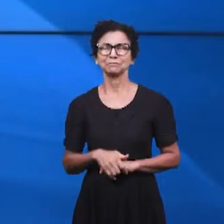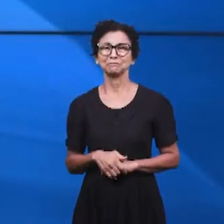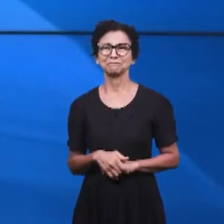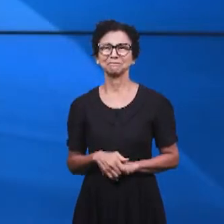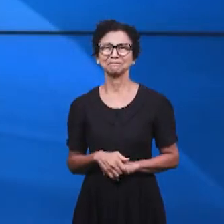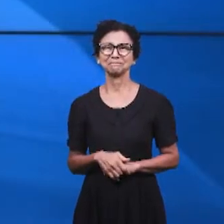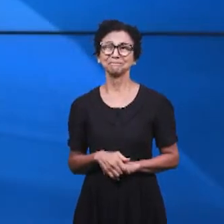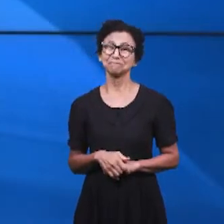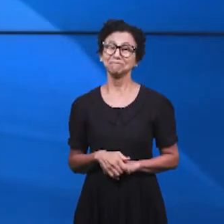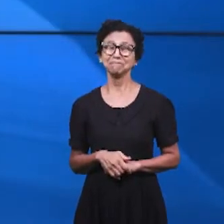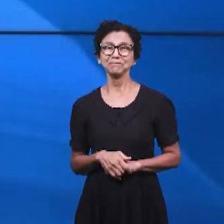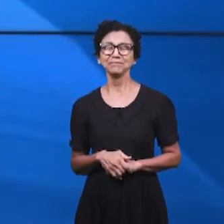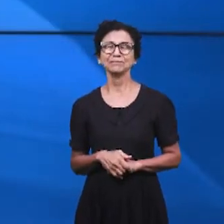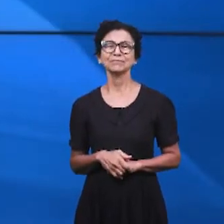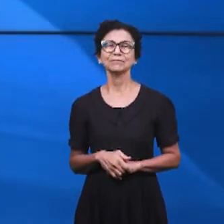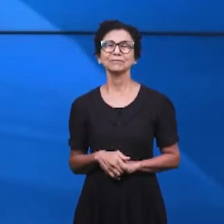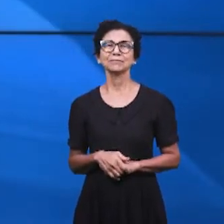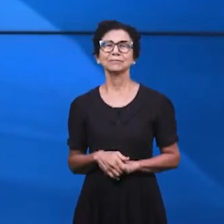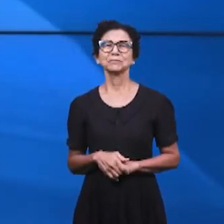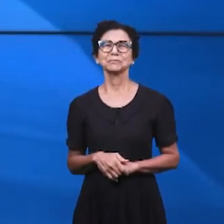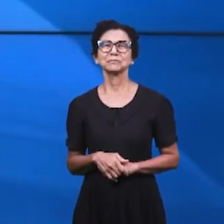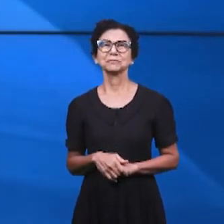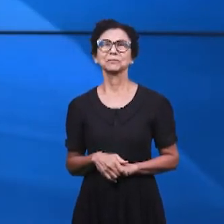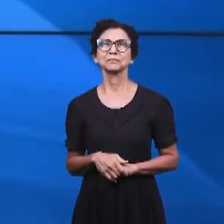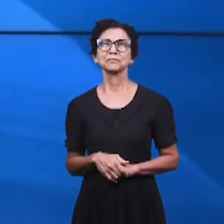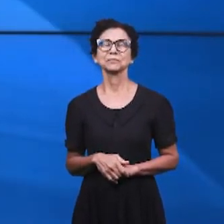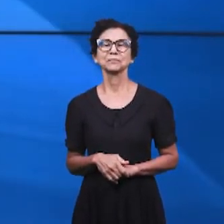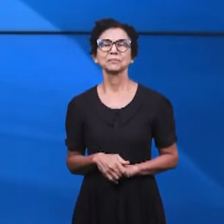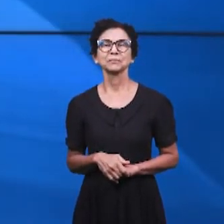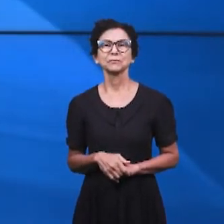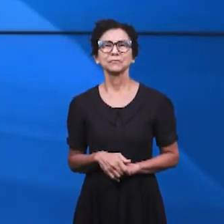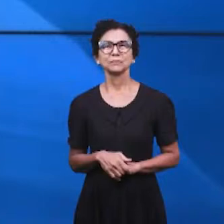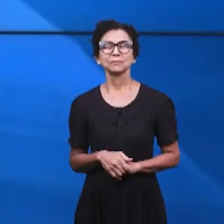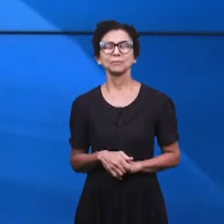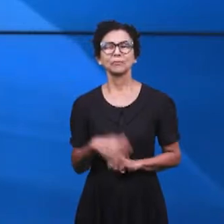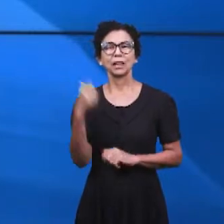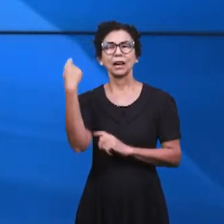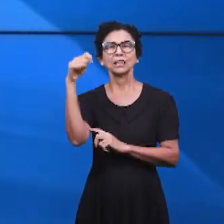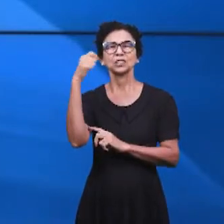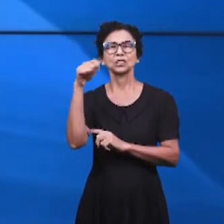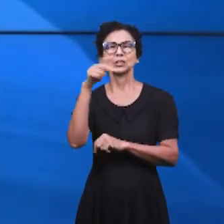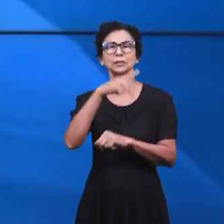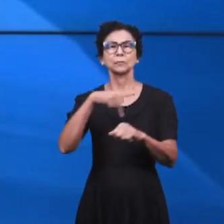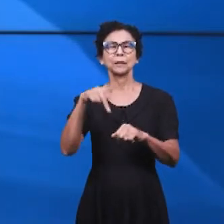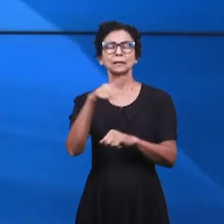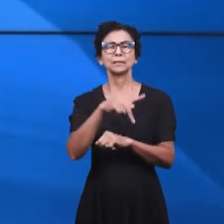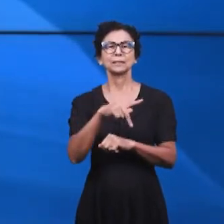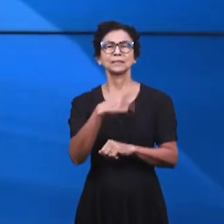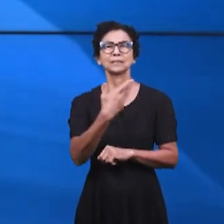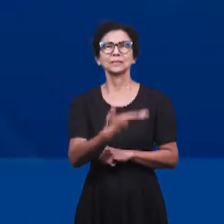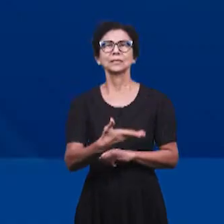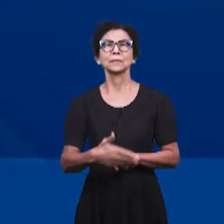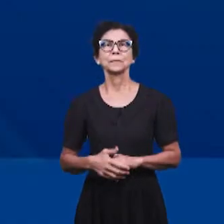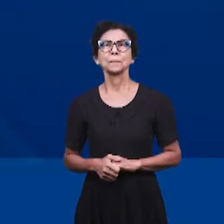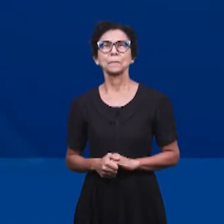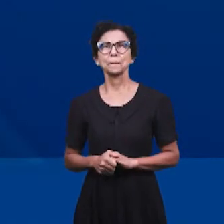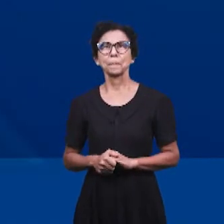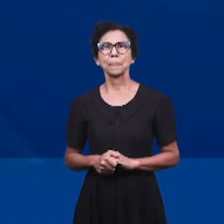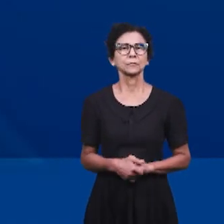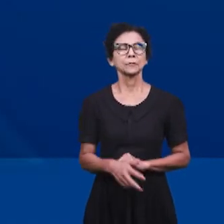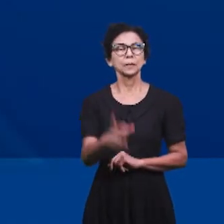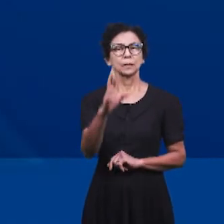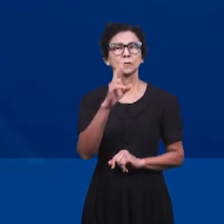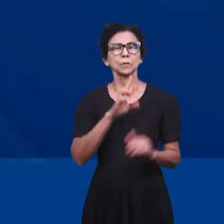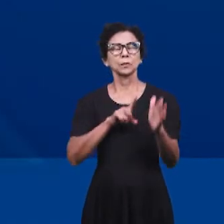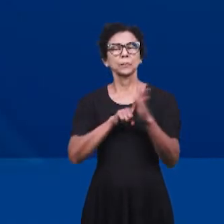aqui. Que é da igreja de Bernardo de Irigoyen, na Argentina. A paz do Senhor, Maribel. En respuesta a